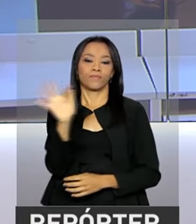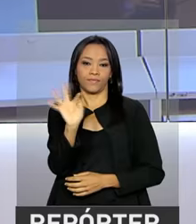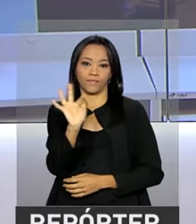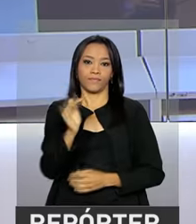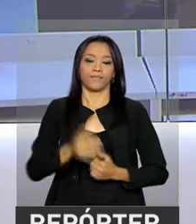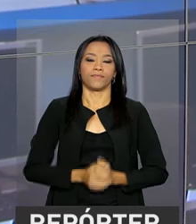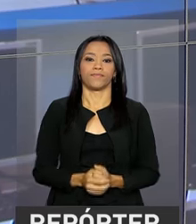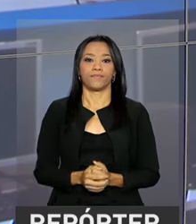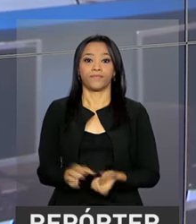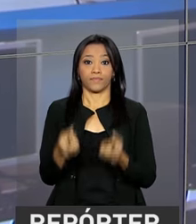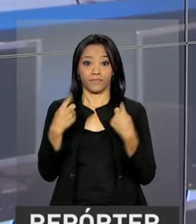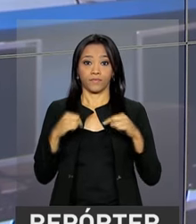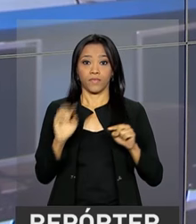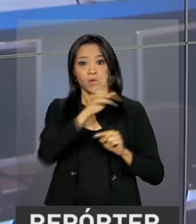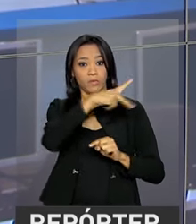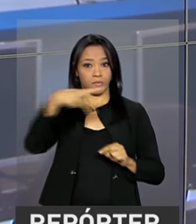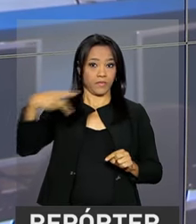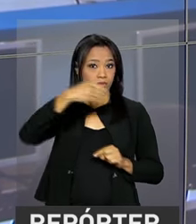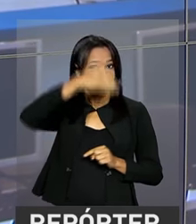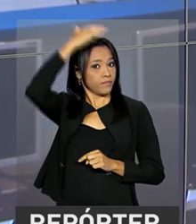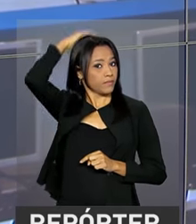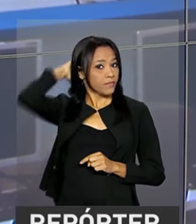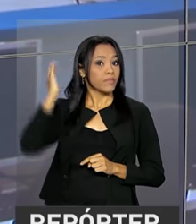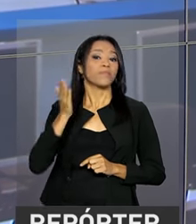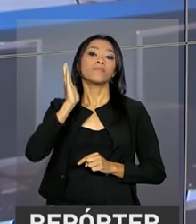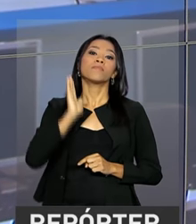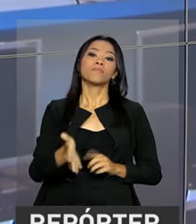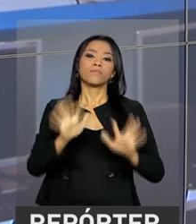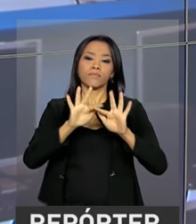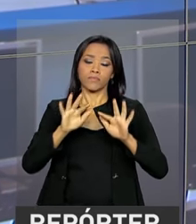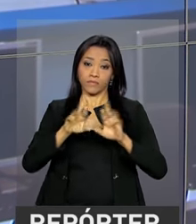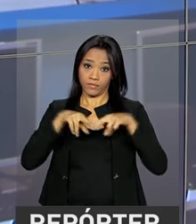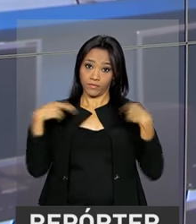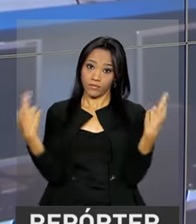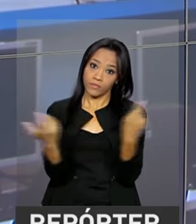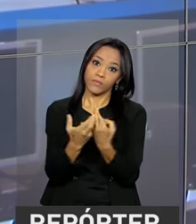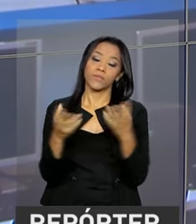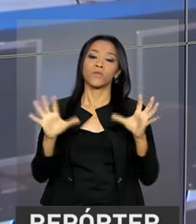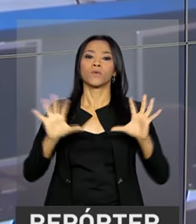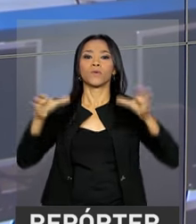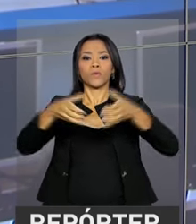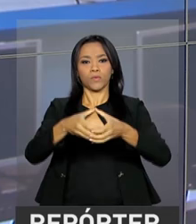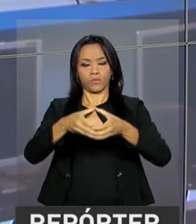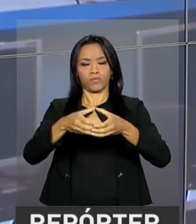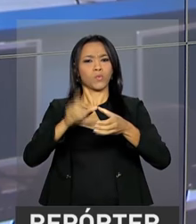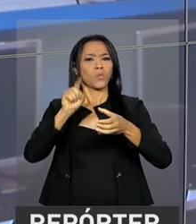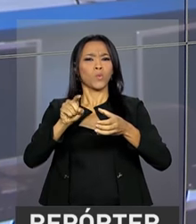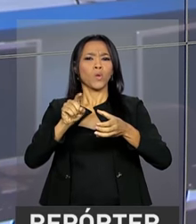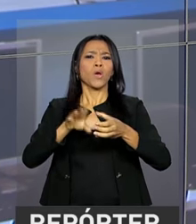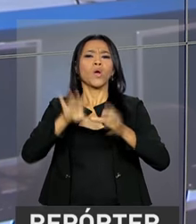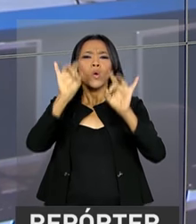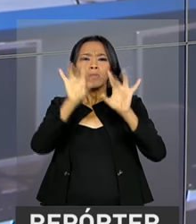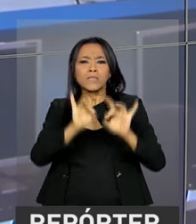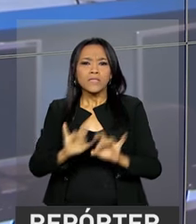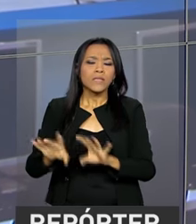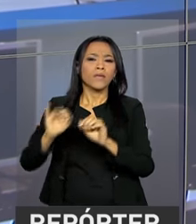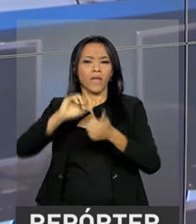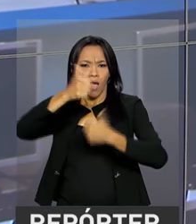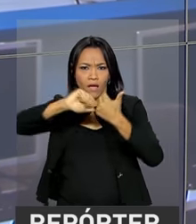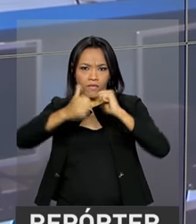fevereiro. O presidente Michel Temes se reuniu com parlamentares da comissão especial que analisa a reforma da